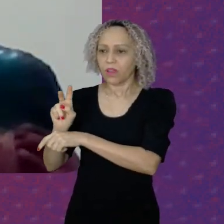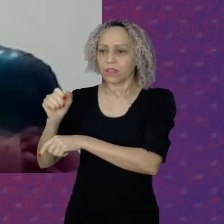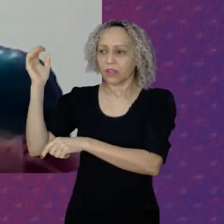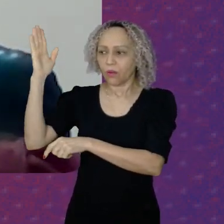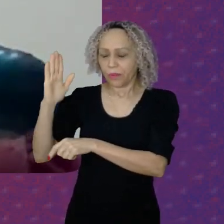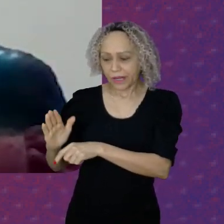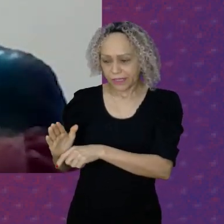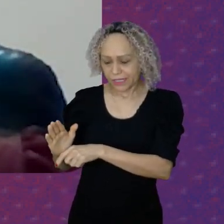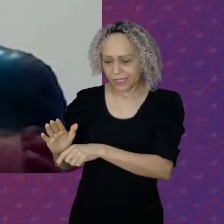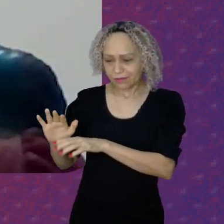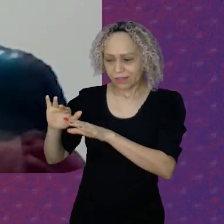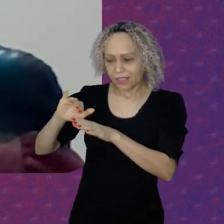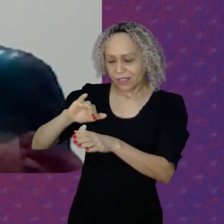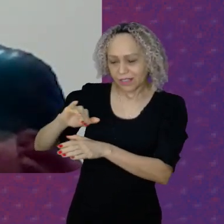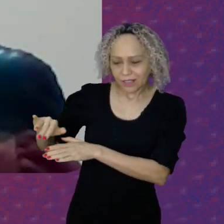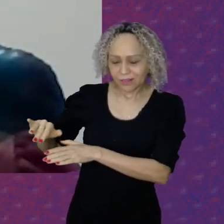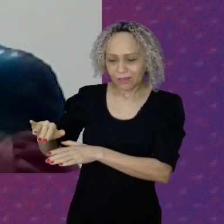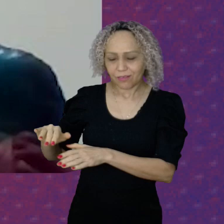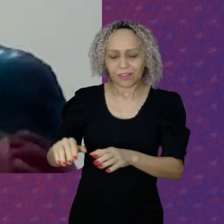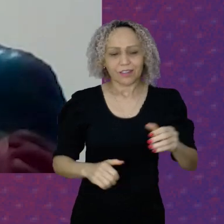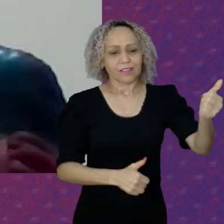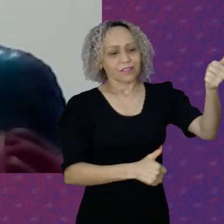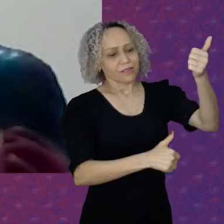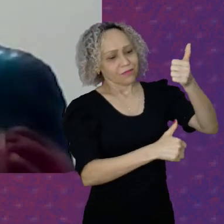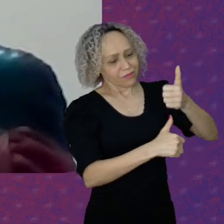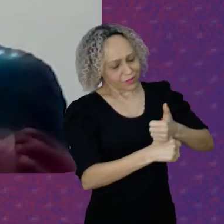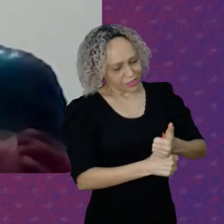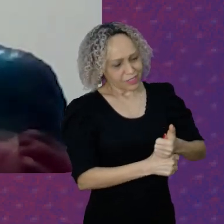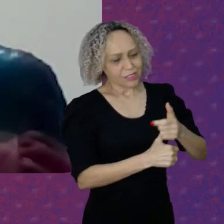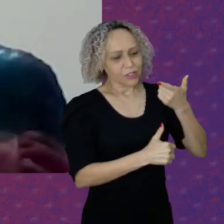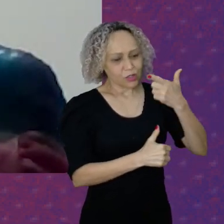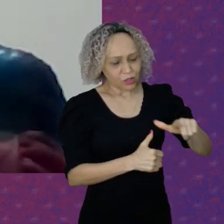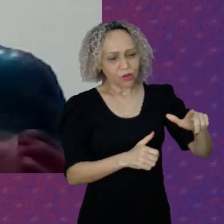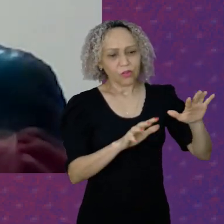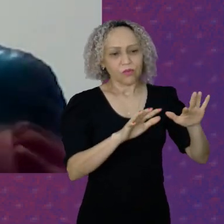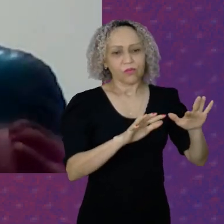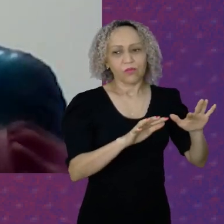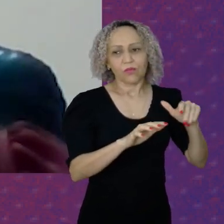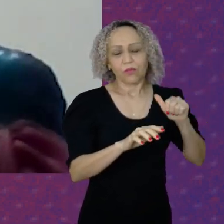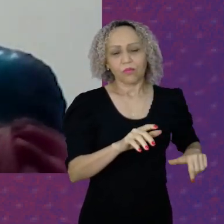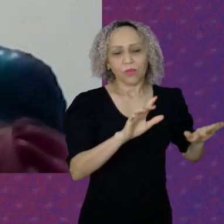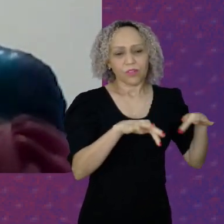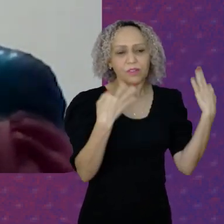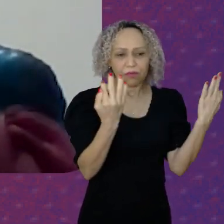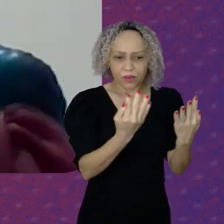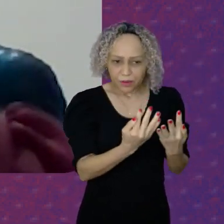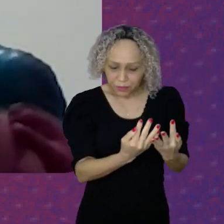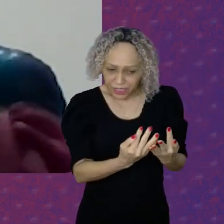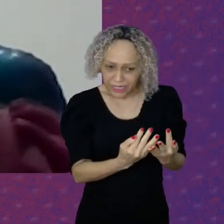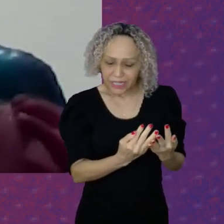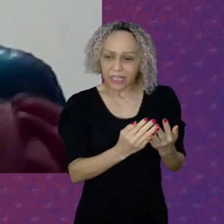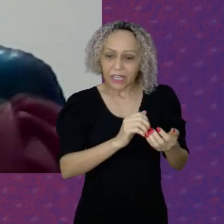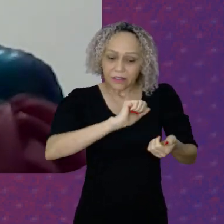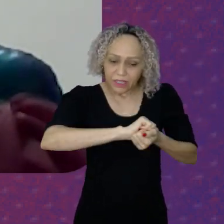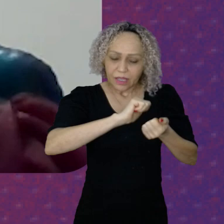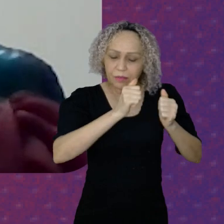se adaptará às novas normativas do novo Bolsa Família. Então, essa